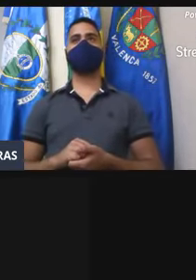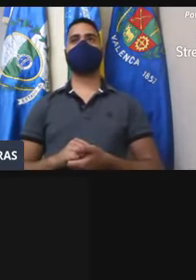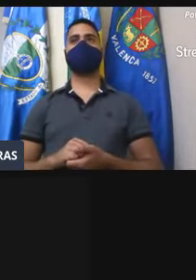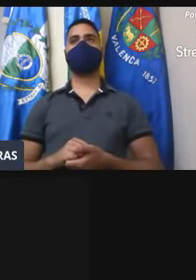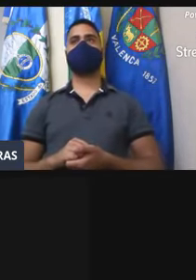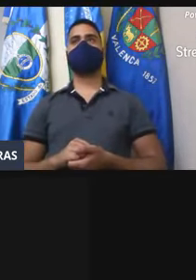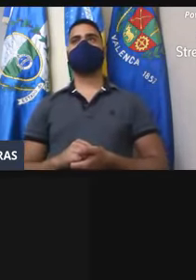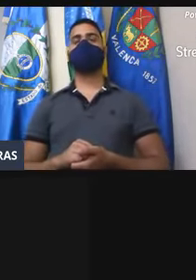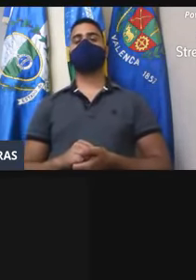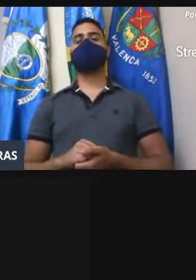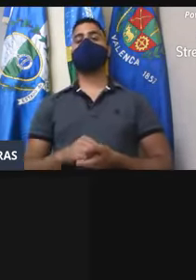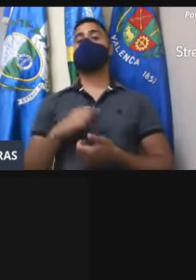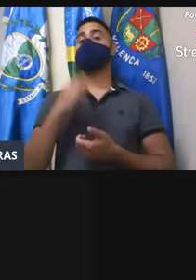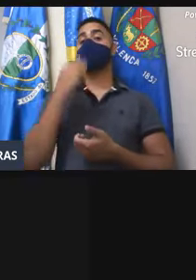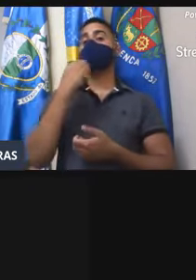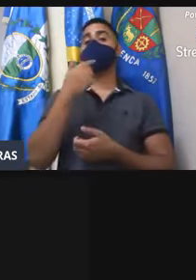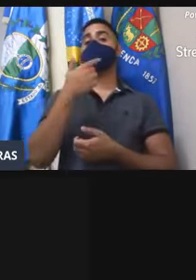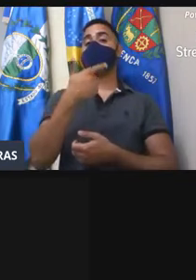Alimentos,